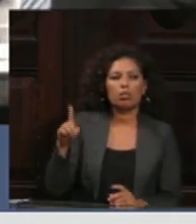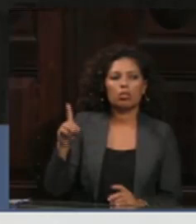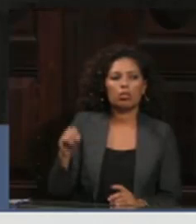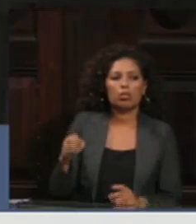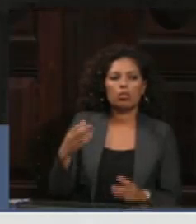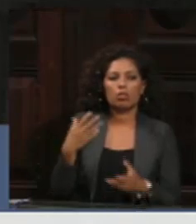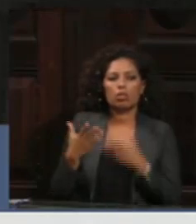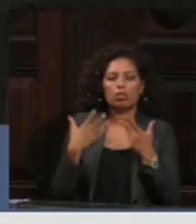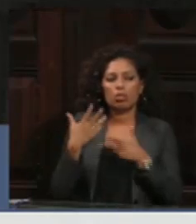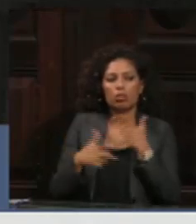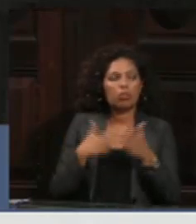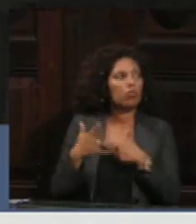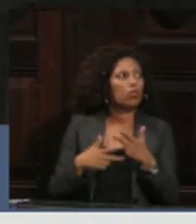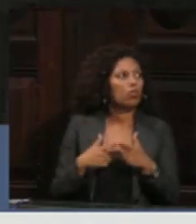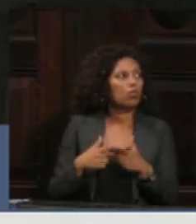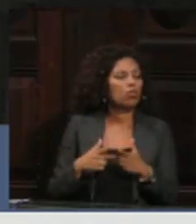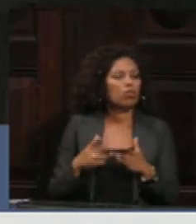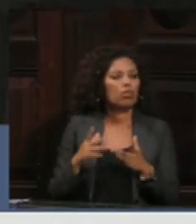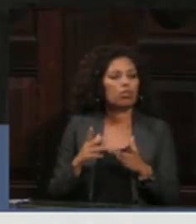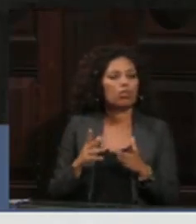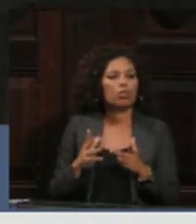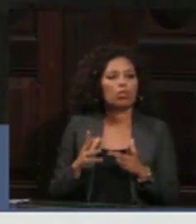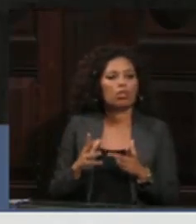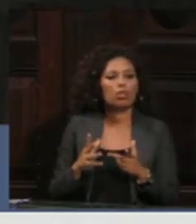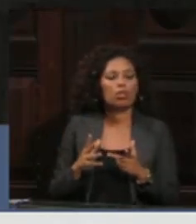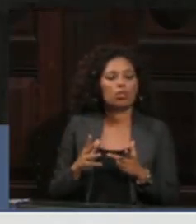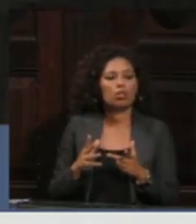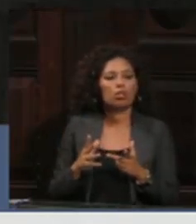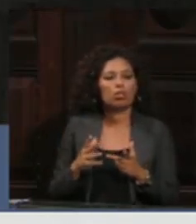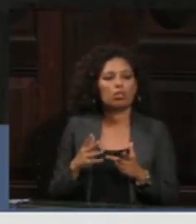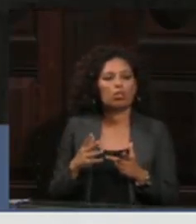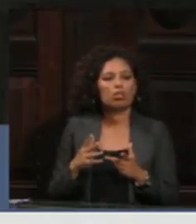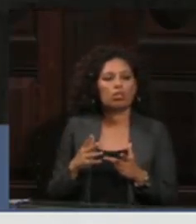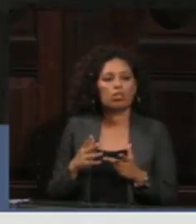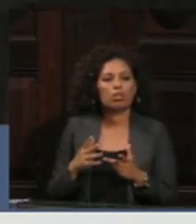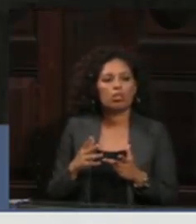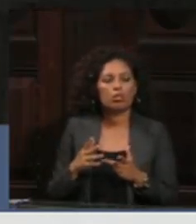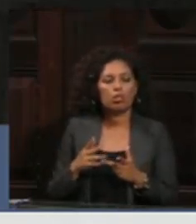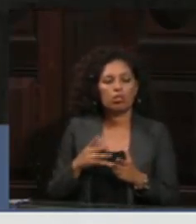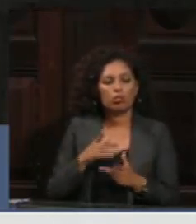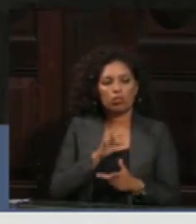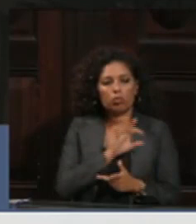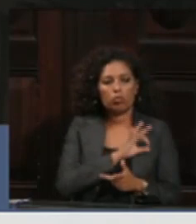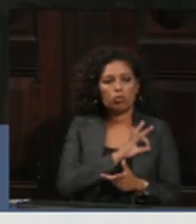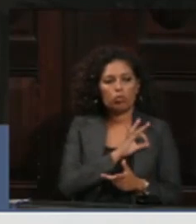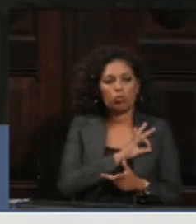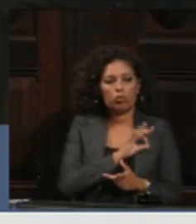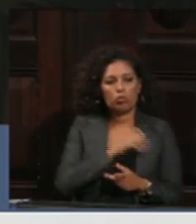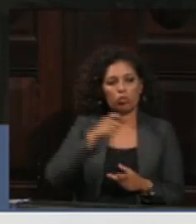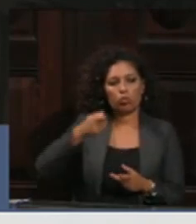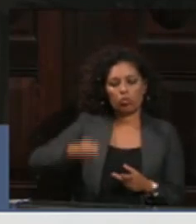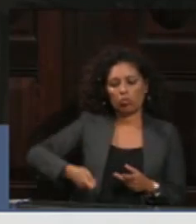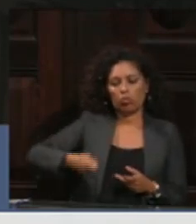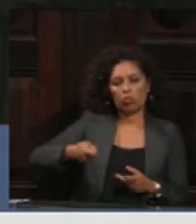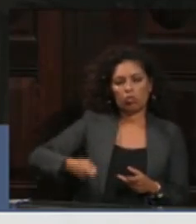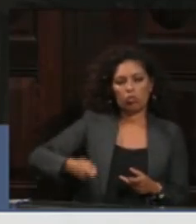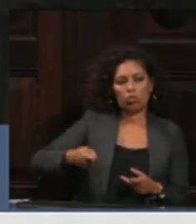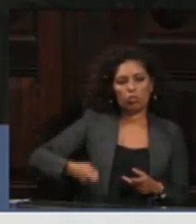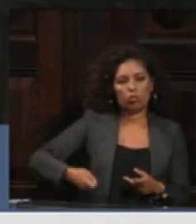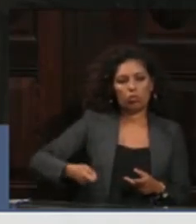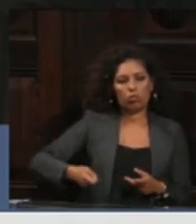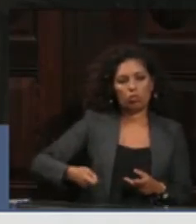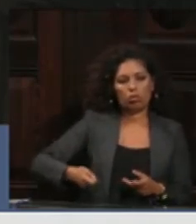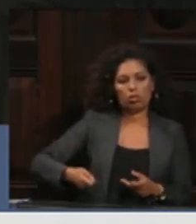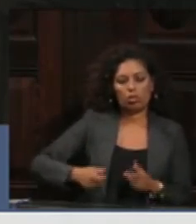quero ratificar o que o colega Pobel falou sobre o policial ser obrigado a tirar serviço